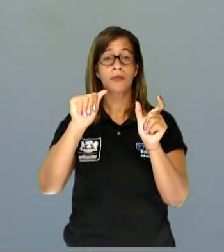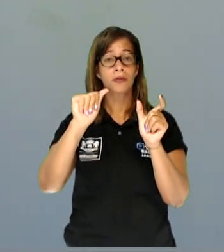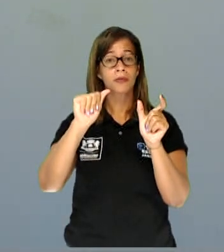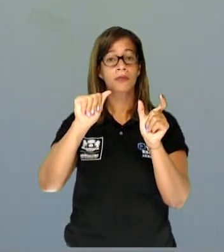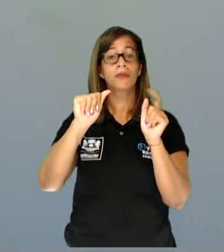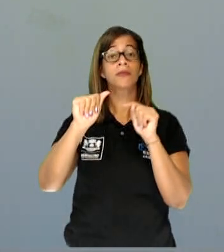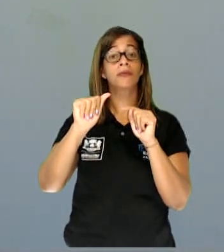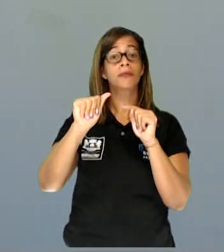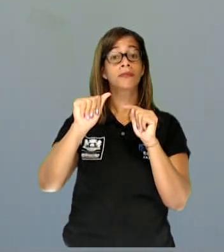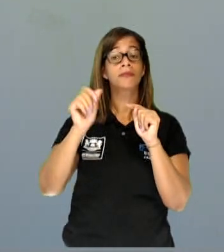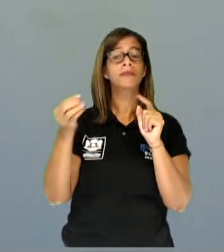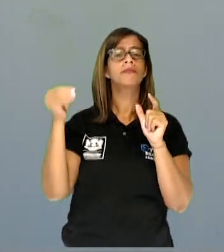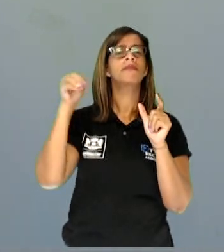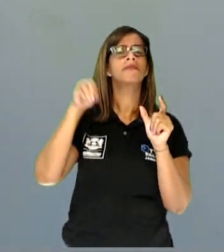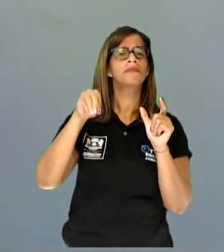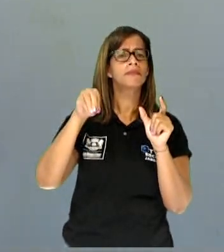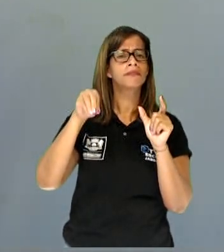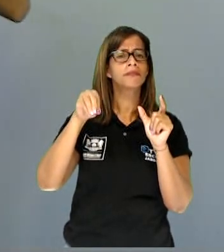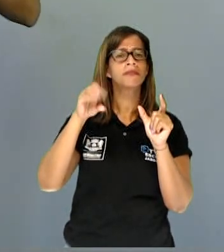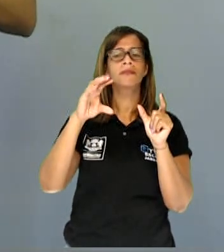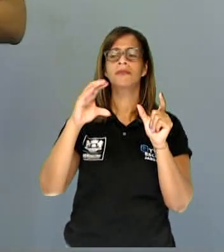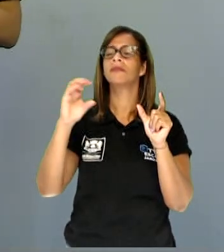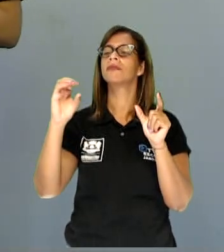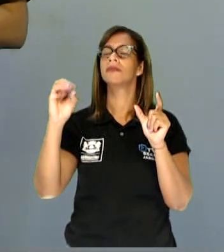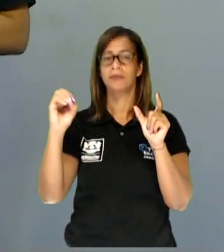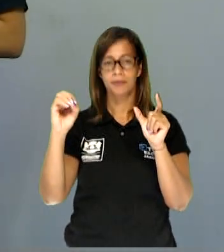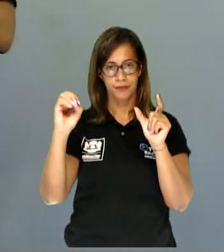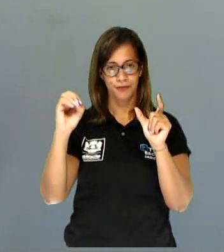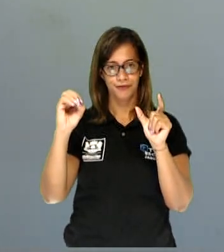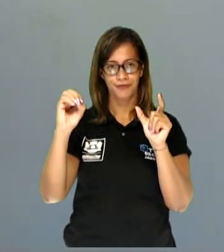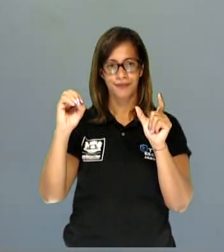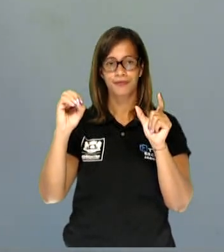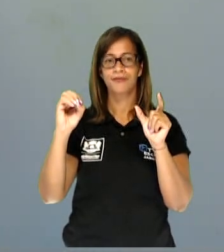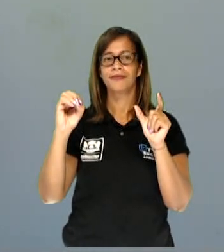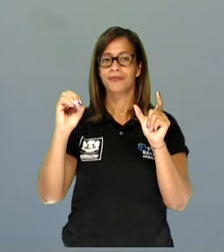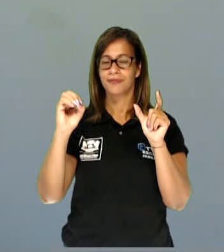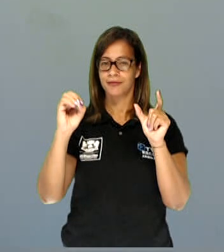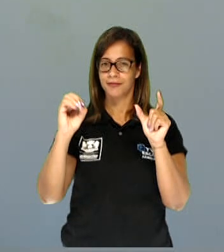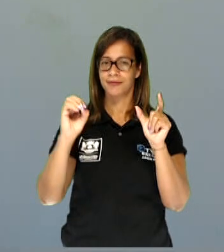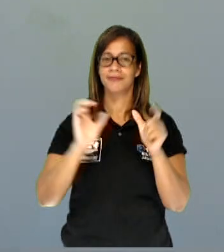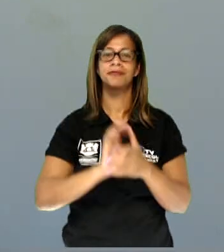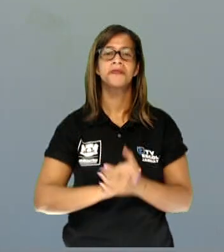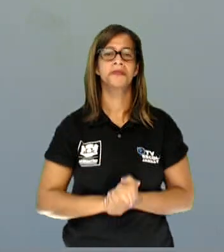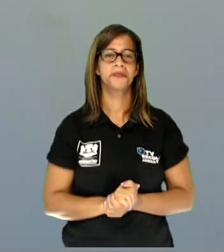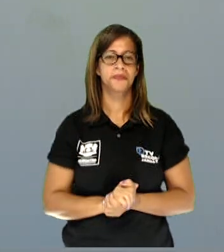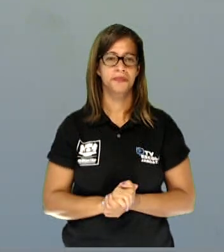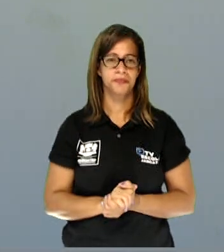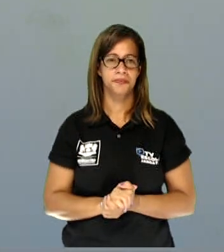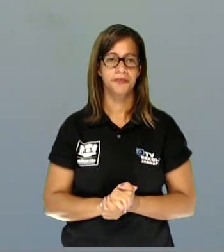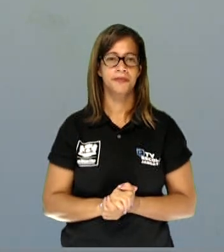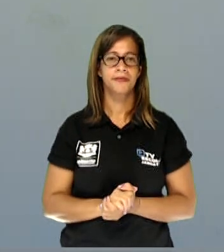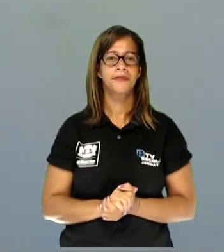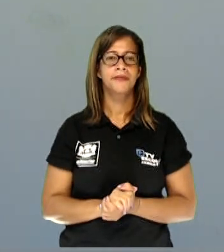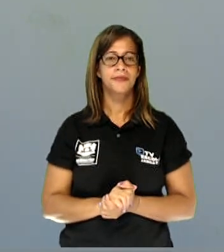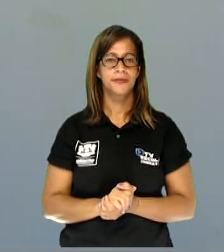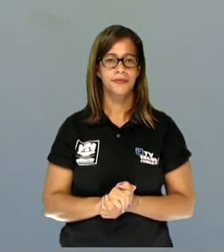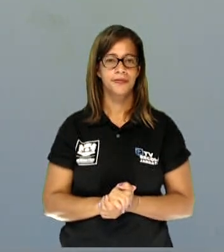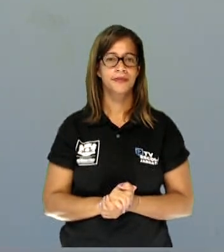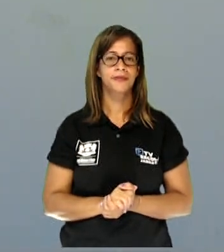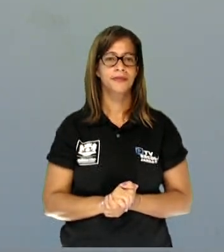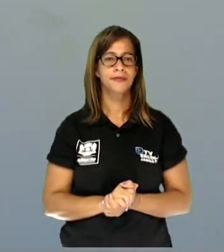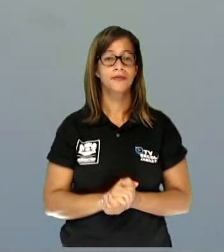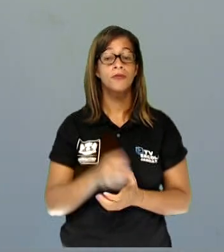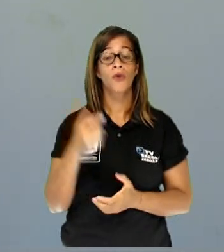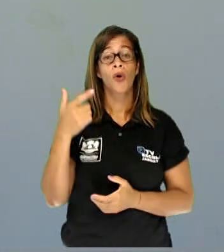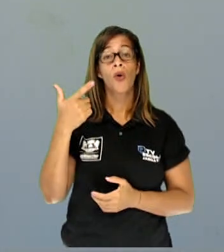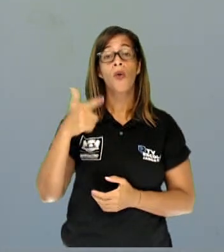C. O. Muito bem. Vocês estão muito espertos hoje. Vamos agora para a palavra